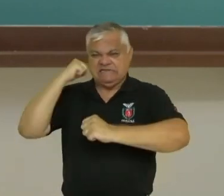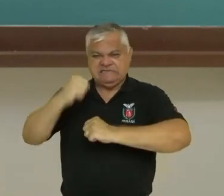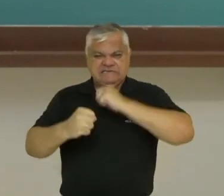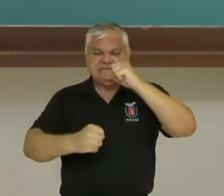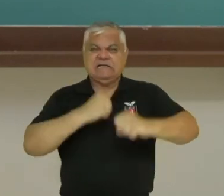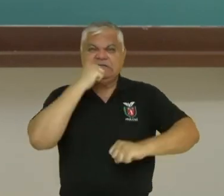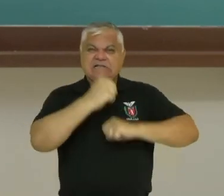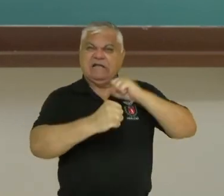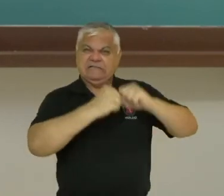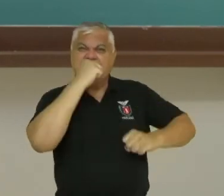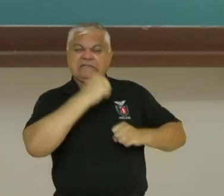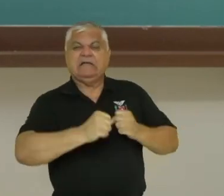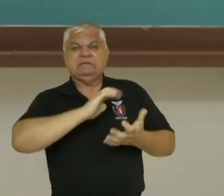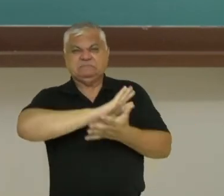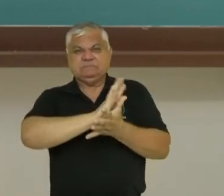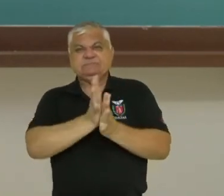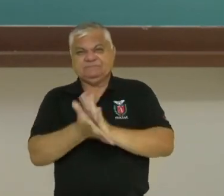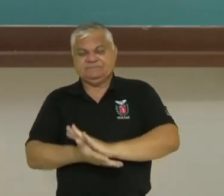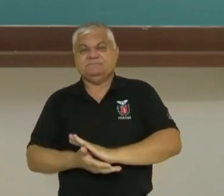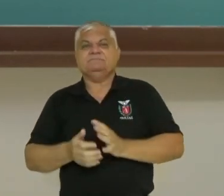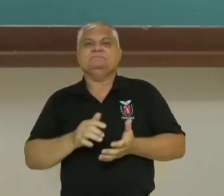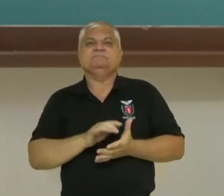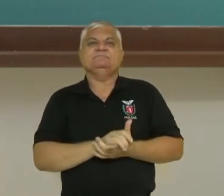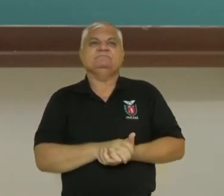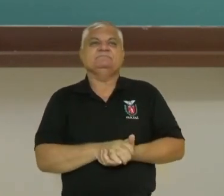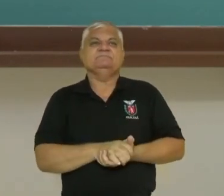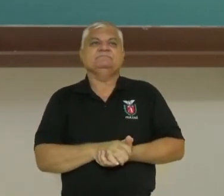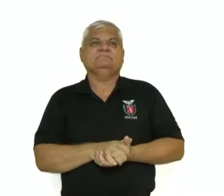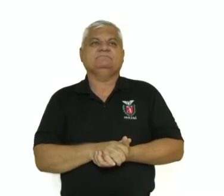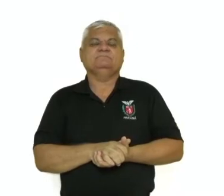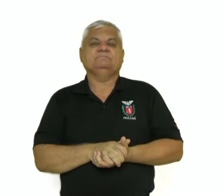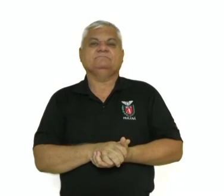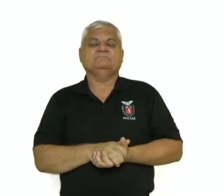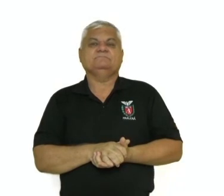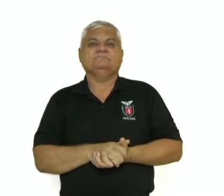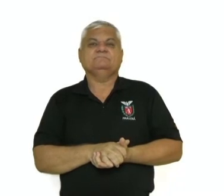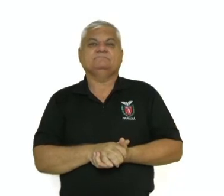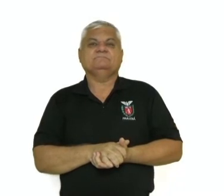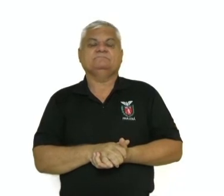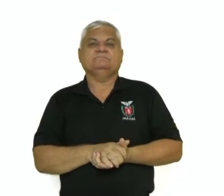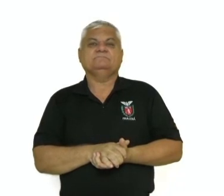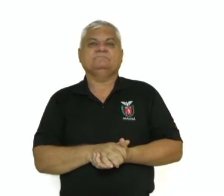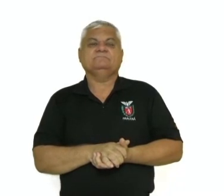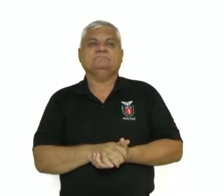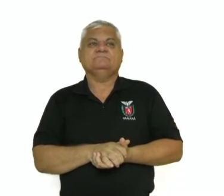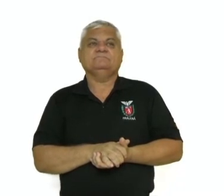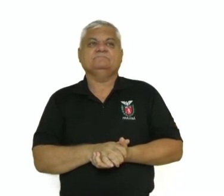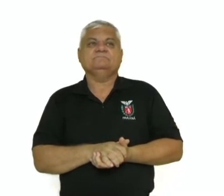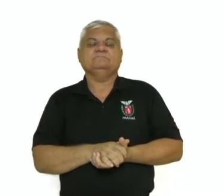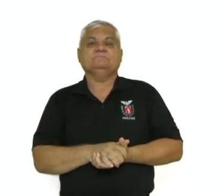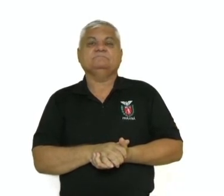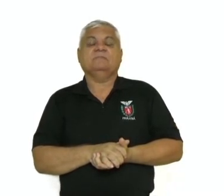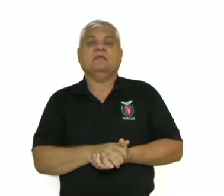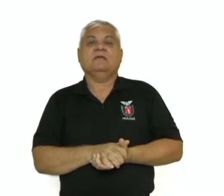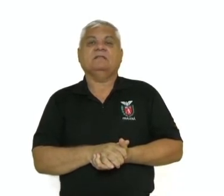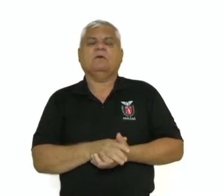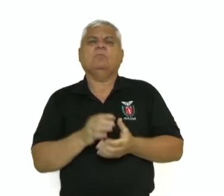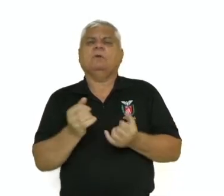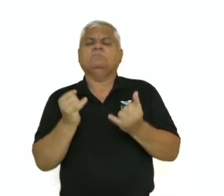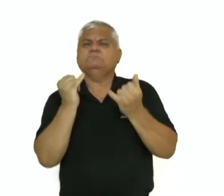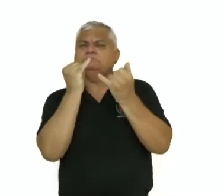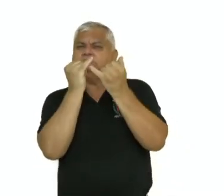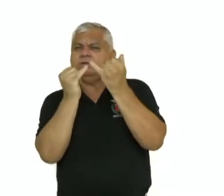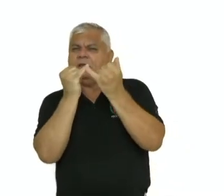tomada de poder. Bem, Sobre isso, vamos falar sobre as semelhanças